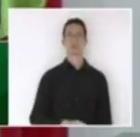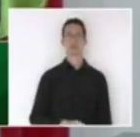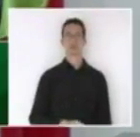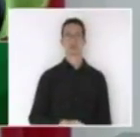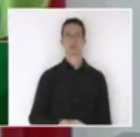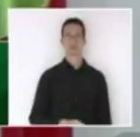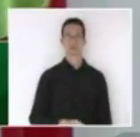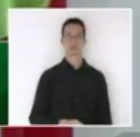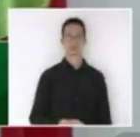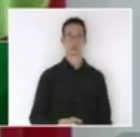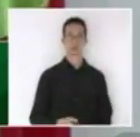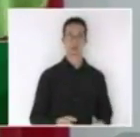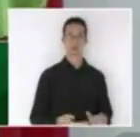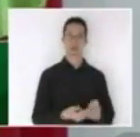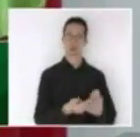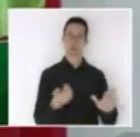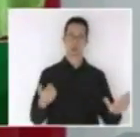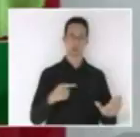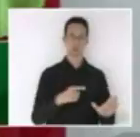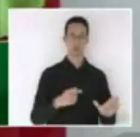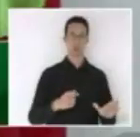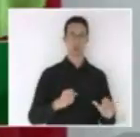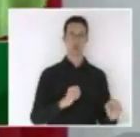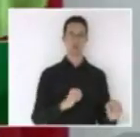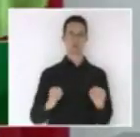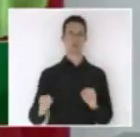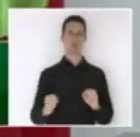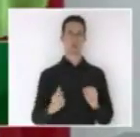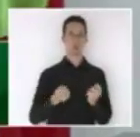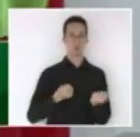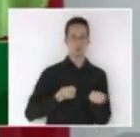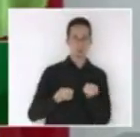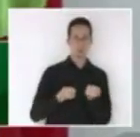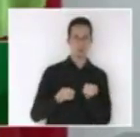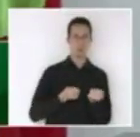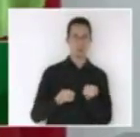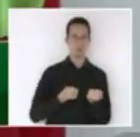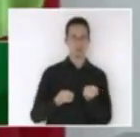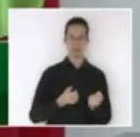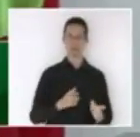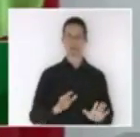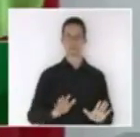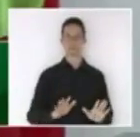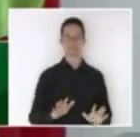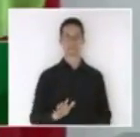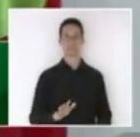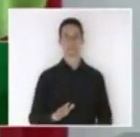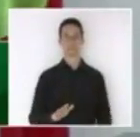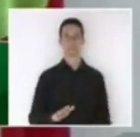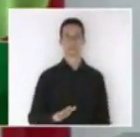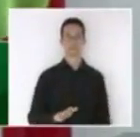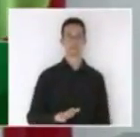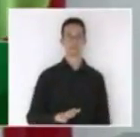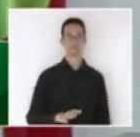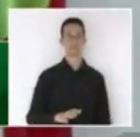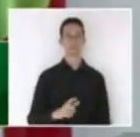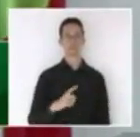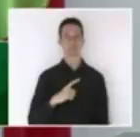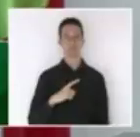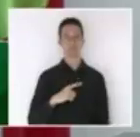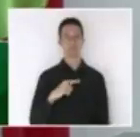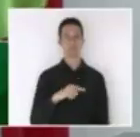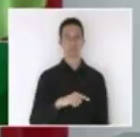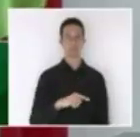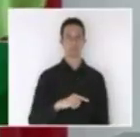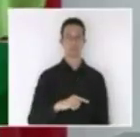aquele poder de negociação, de poder negociar a sigla numa eleição. Mas a cláusula de desempenho em